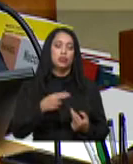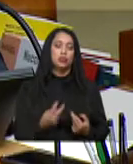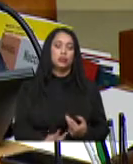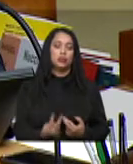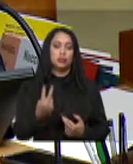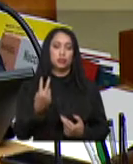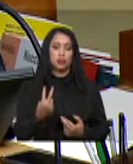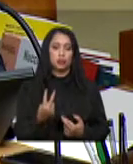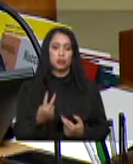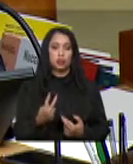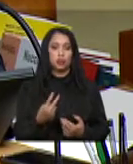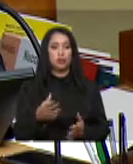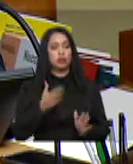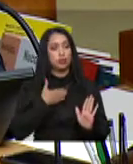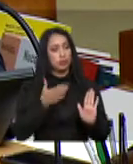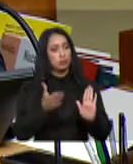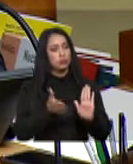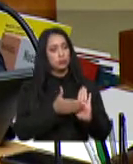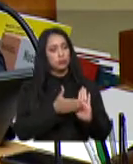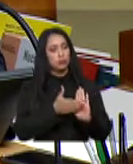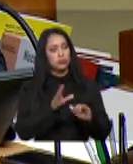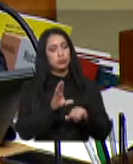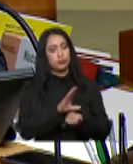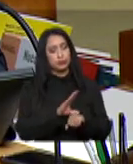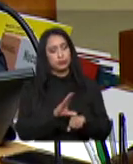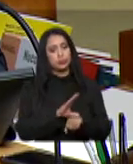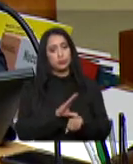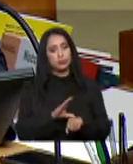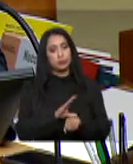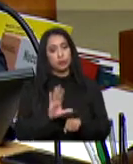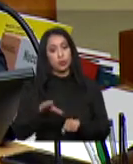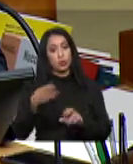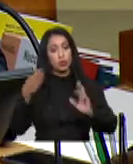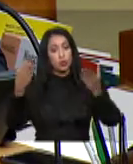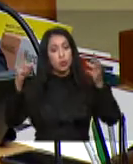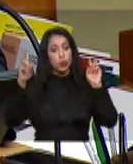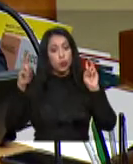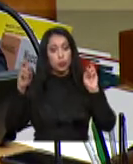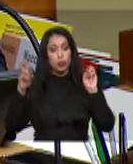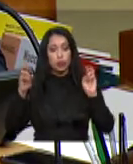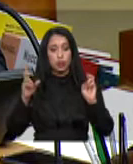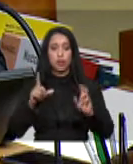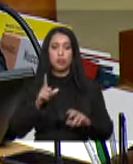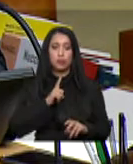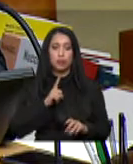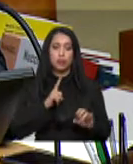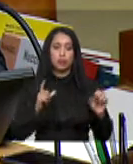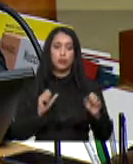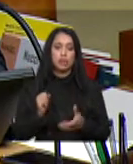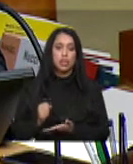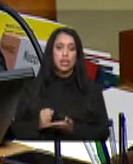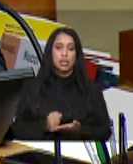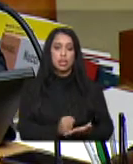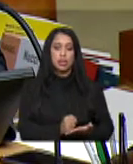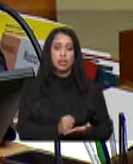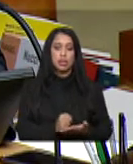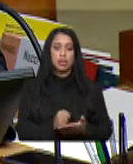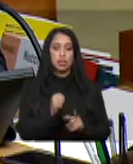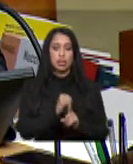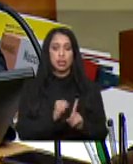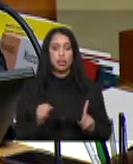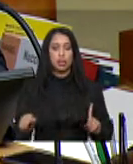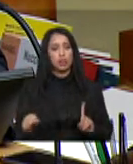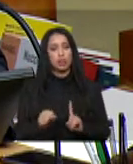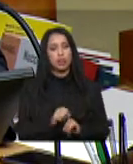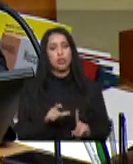previsão constitucional para que, quando a matéria fosse relacionada à assistência social,